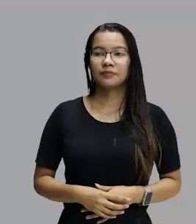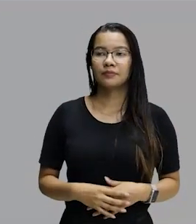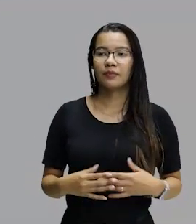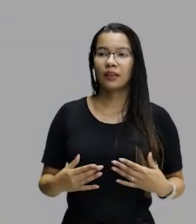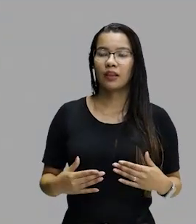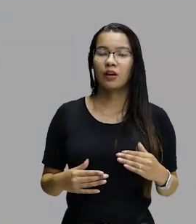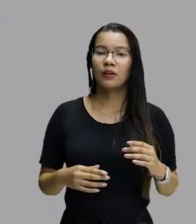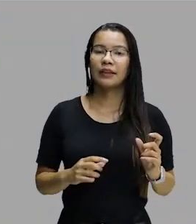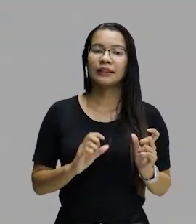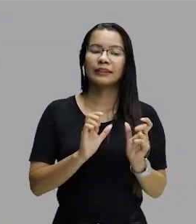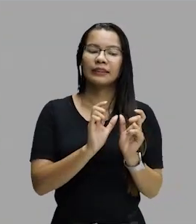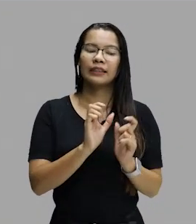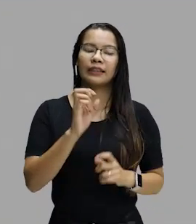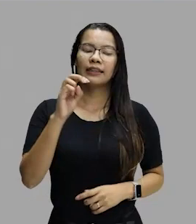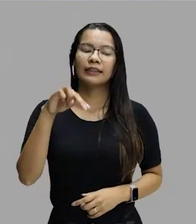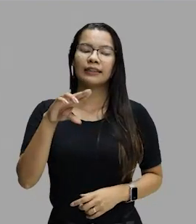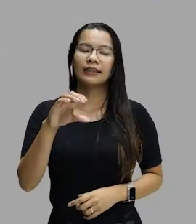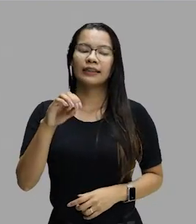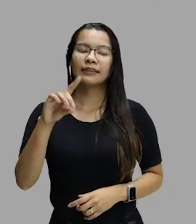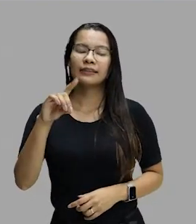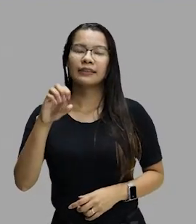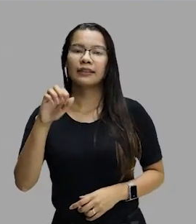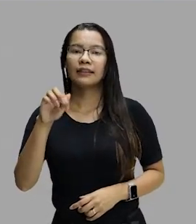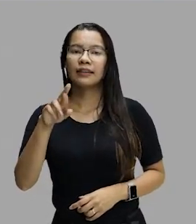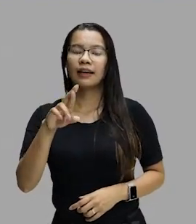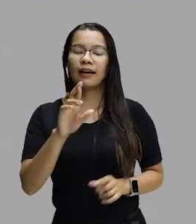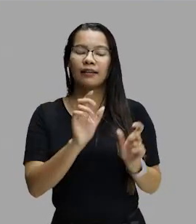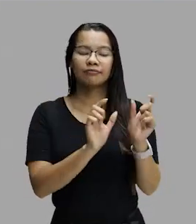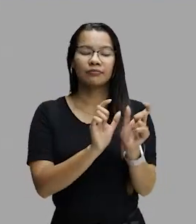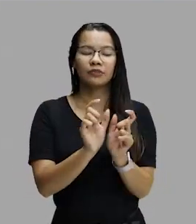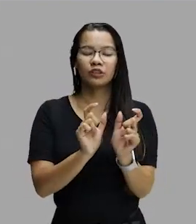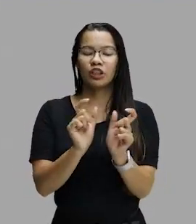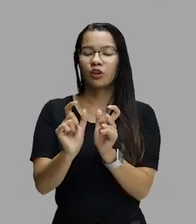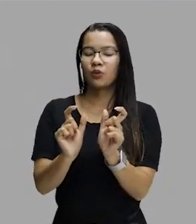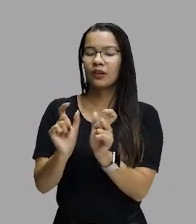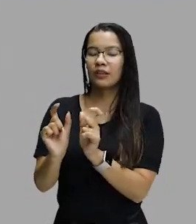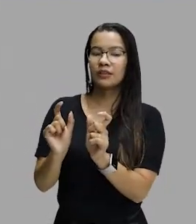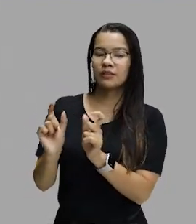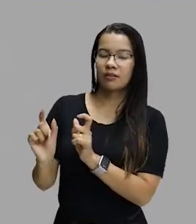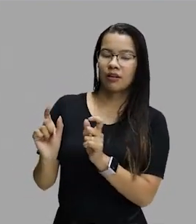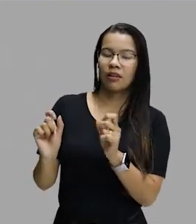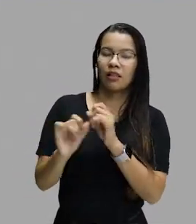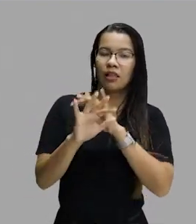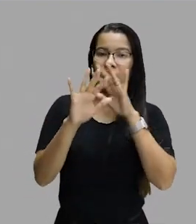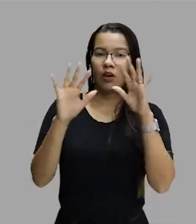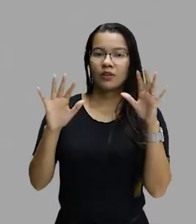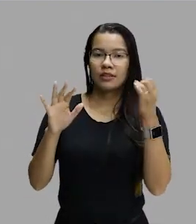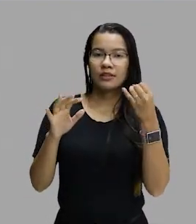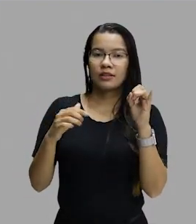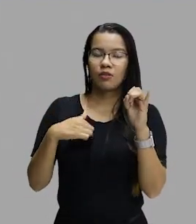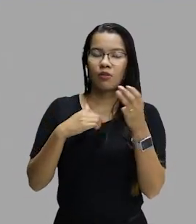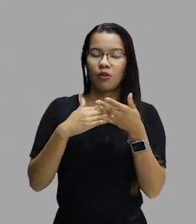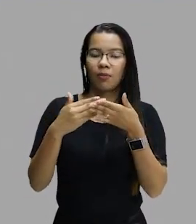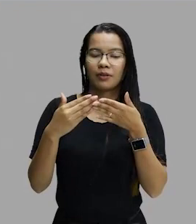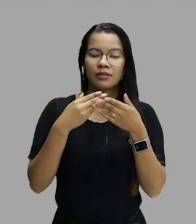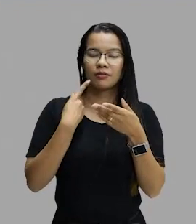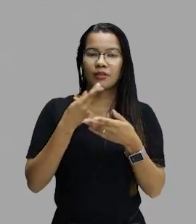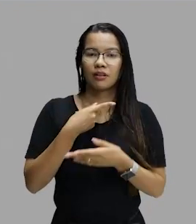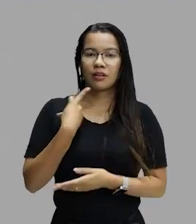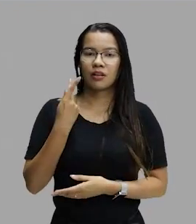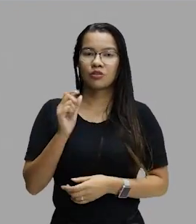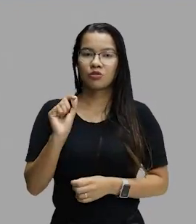Gente, encadear ideia é dar sequência. Eu vou encadear minhas ideias dando uma sequência lógica. Se eu começo a falar